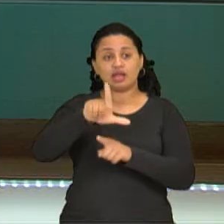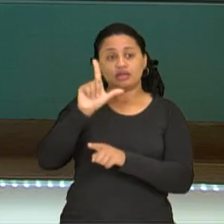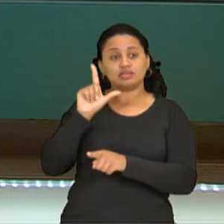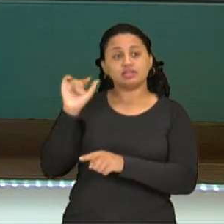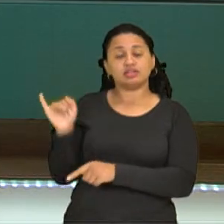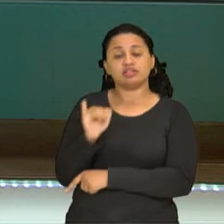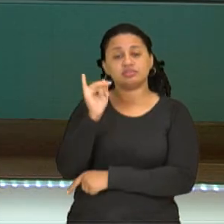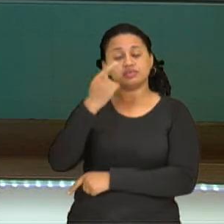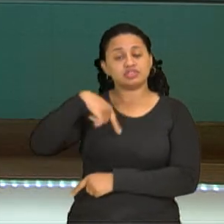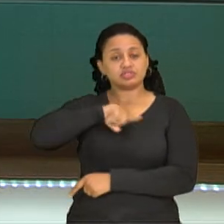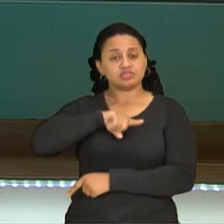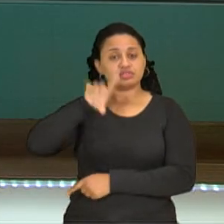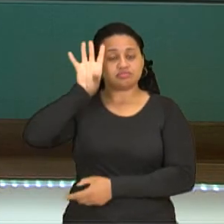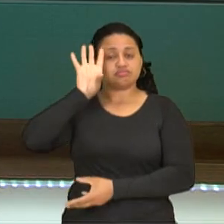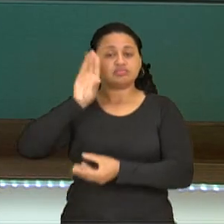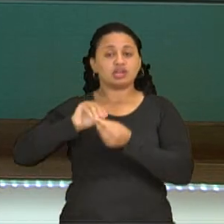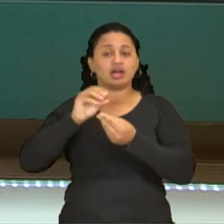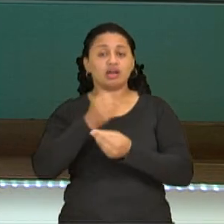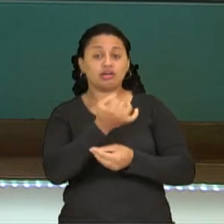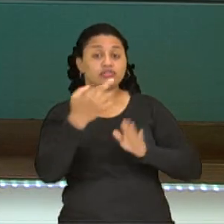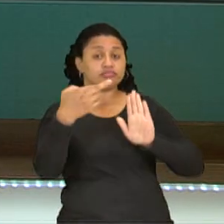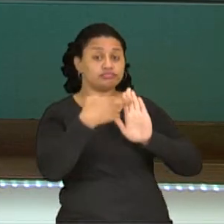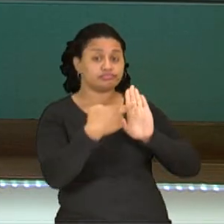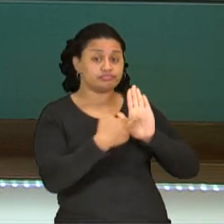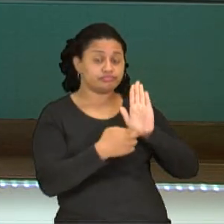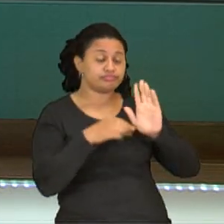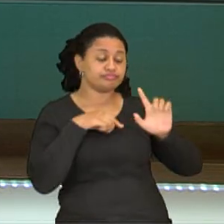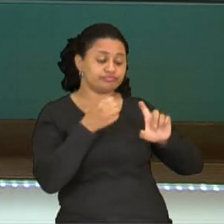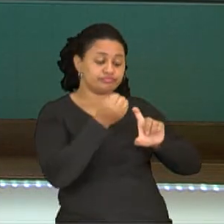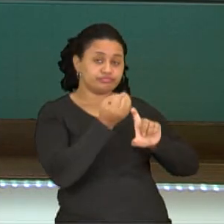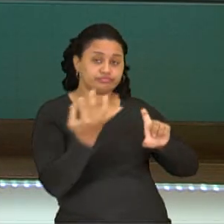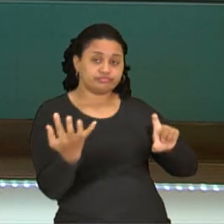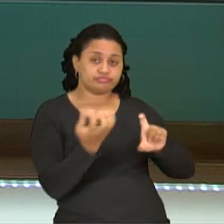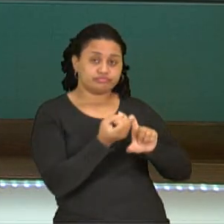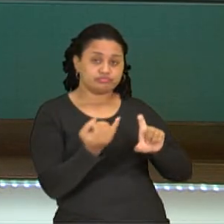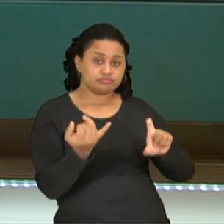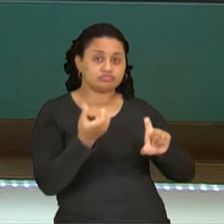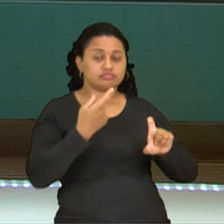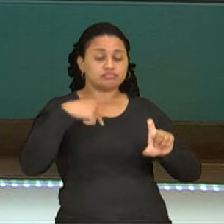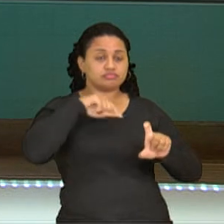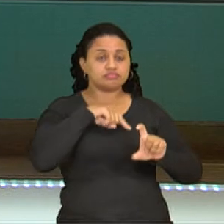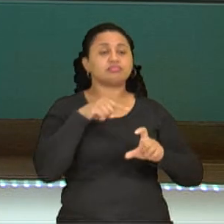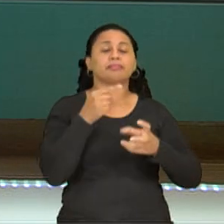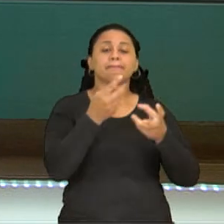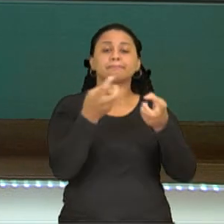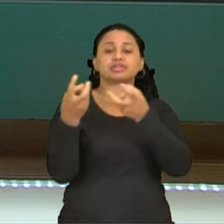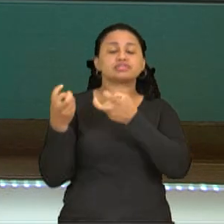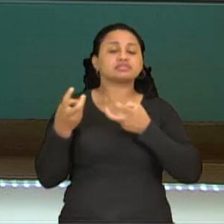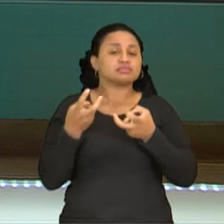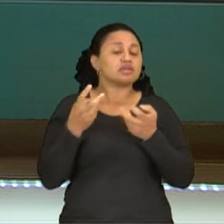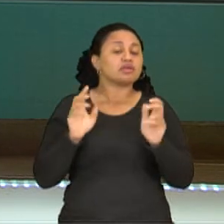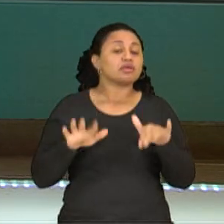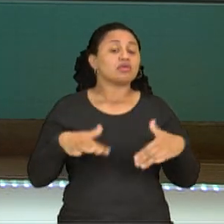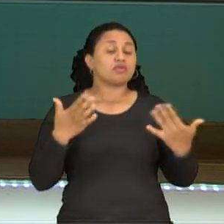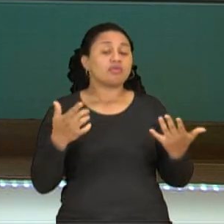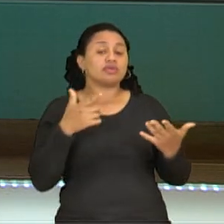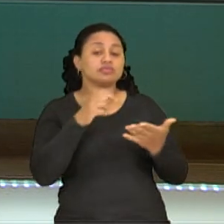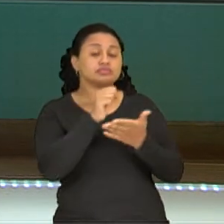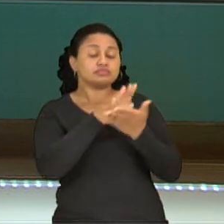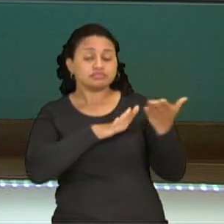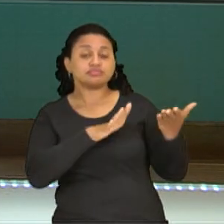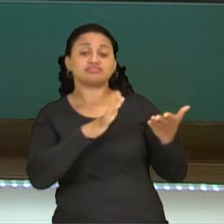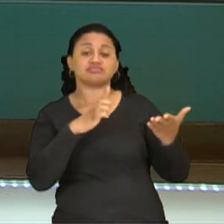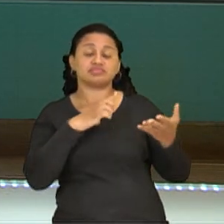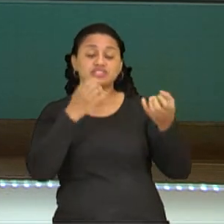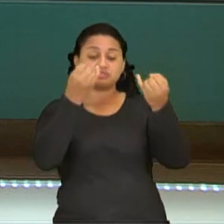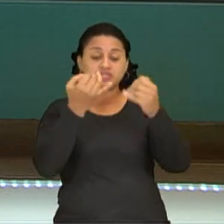importante entendermos algumas regras da potência para identificarmos quando o exercício está